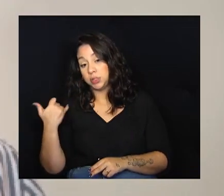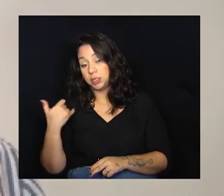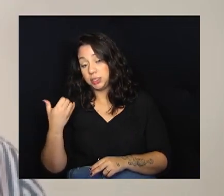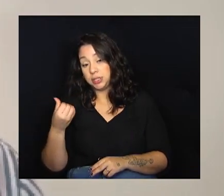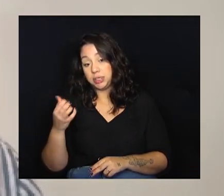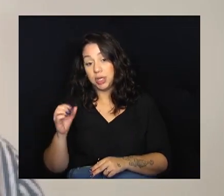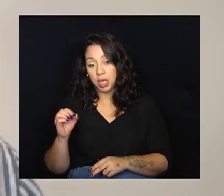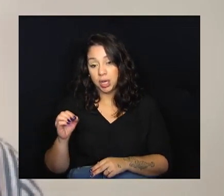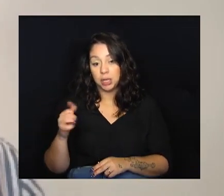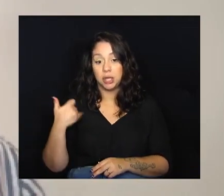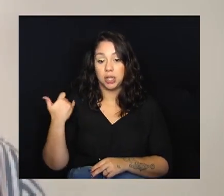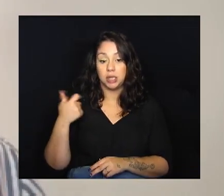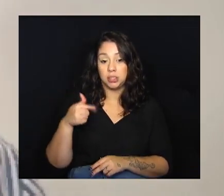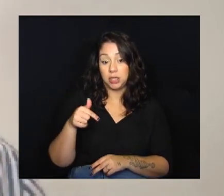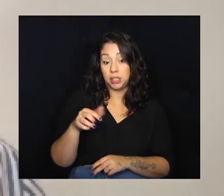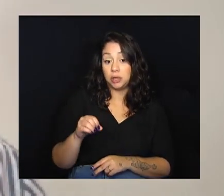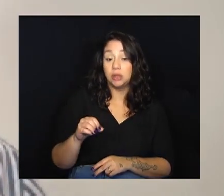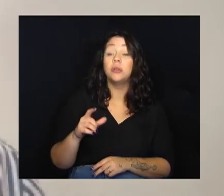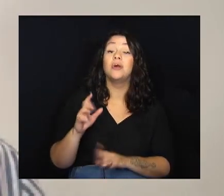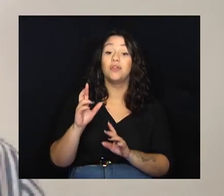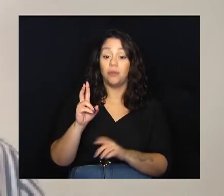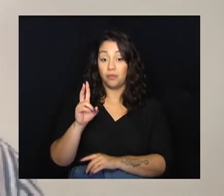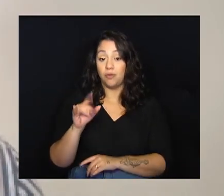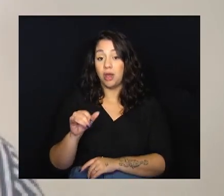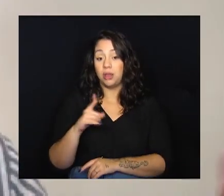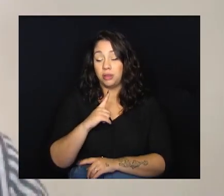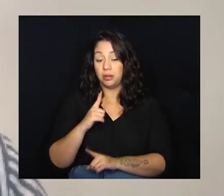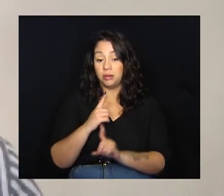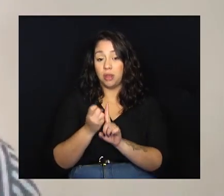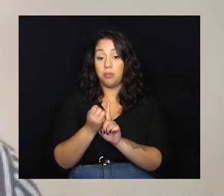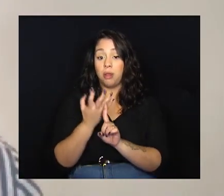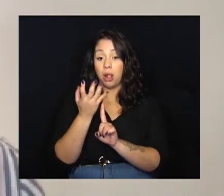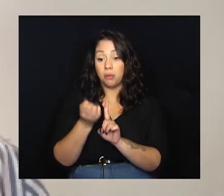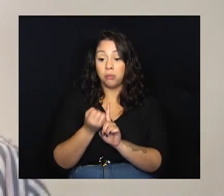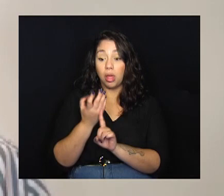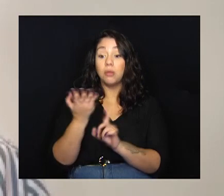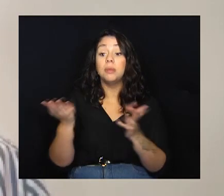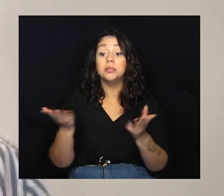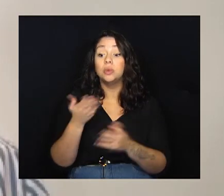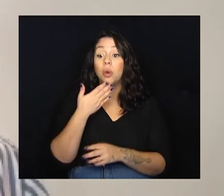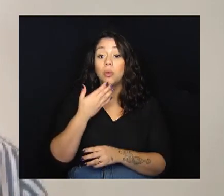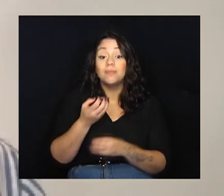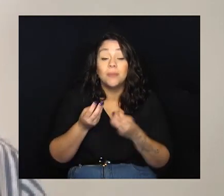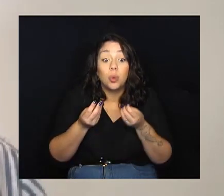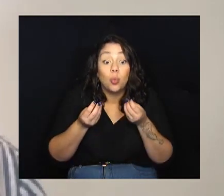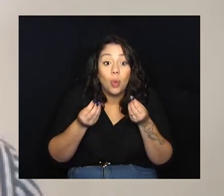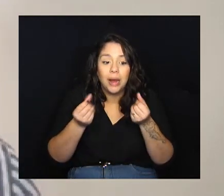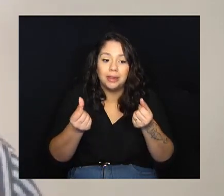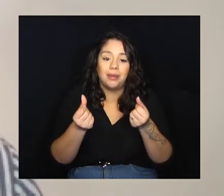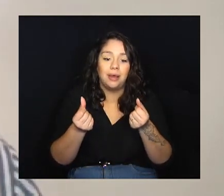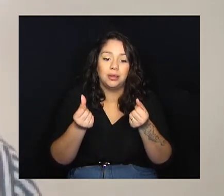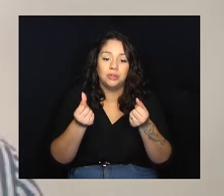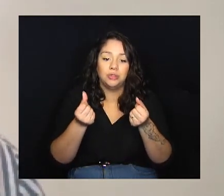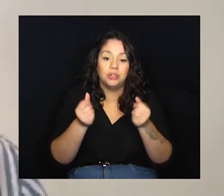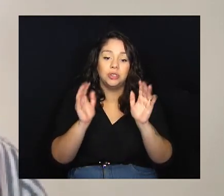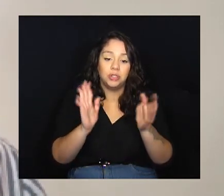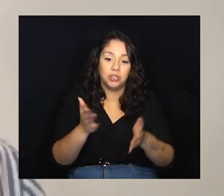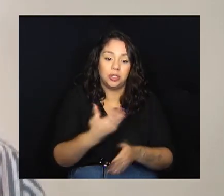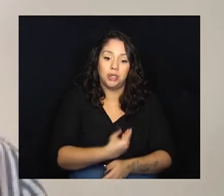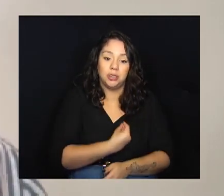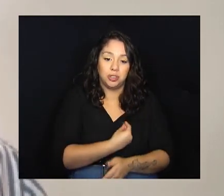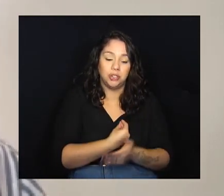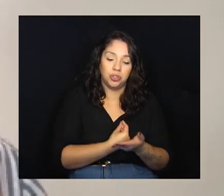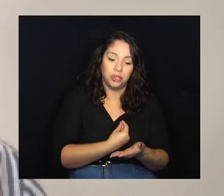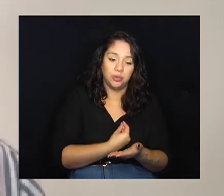o espermatozoide ele vai ter ejaculado só que aqui a gente tá falando qual é a qualidade desse espermatozoide presente na ejaculado